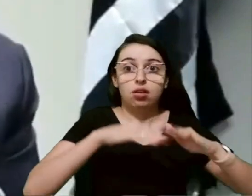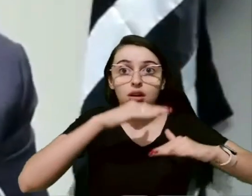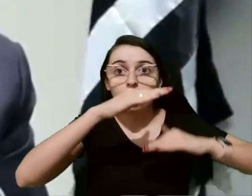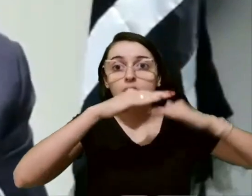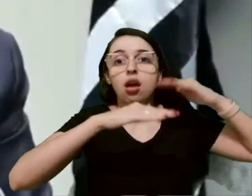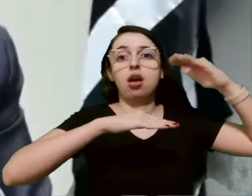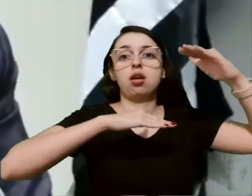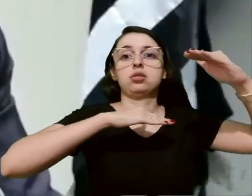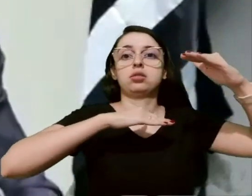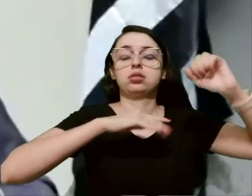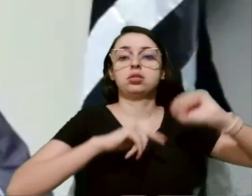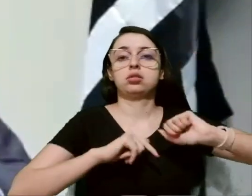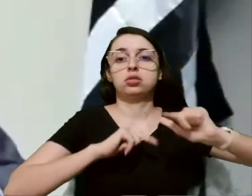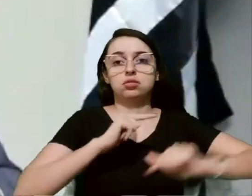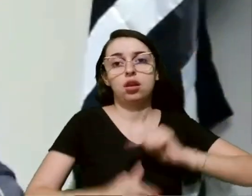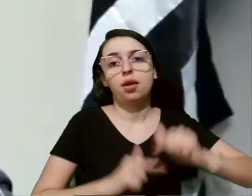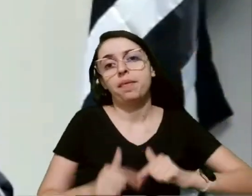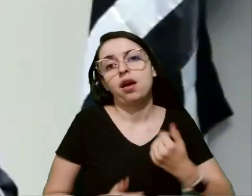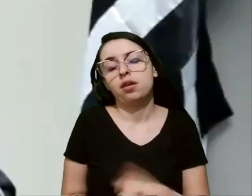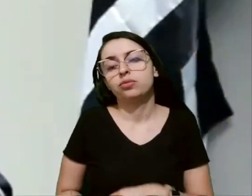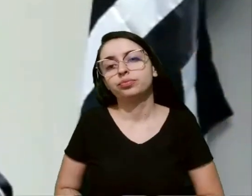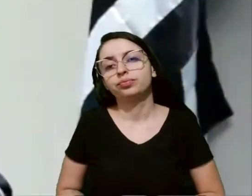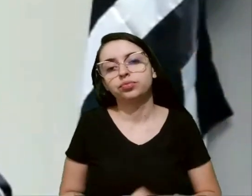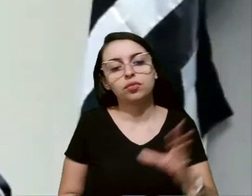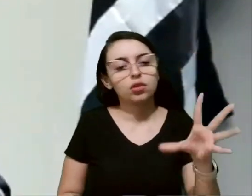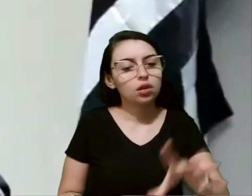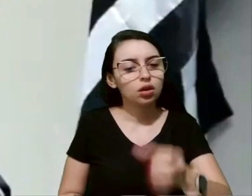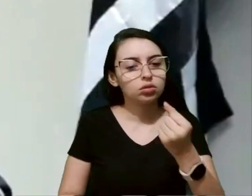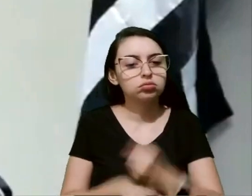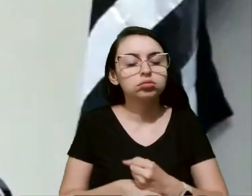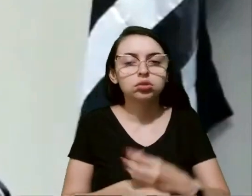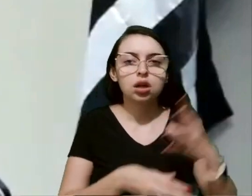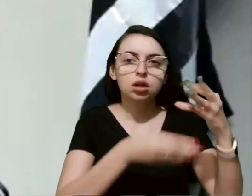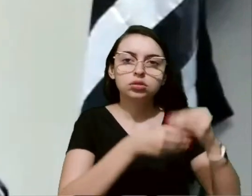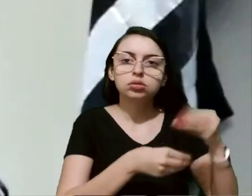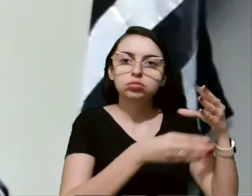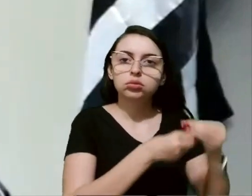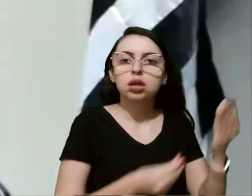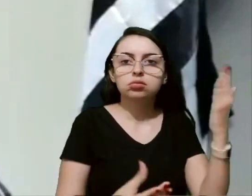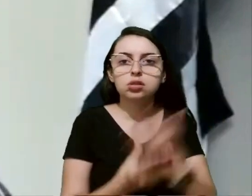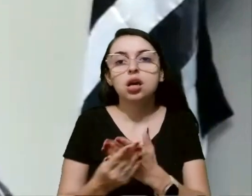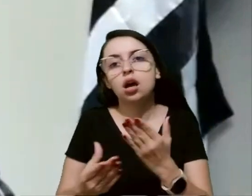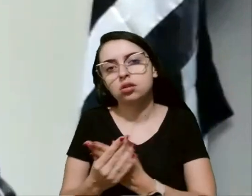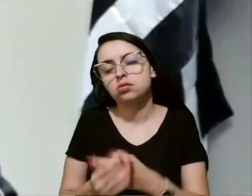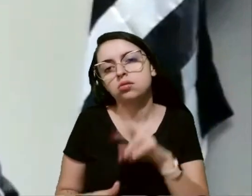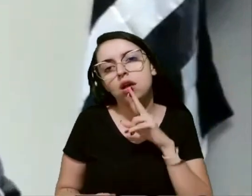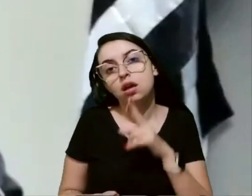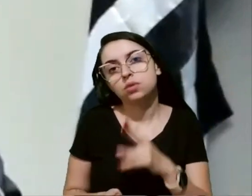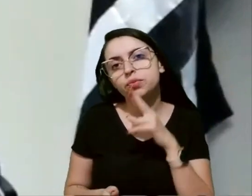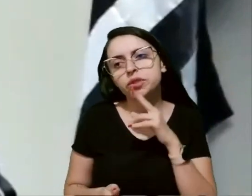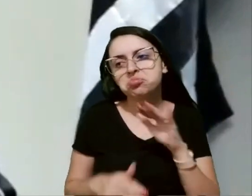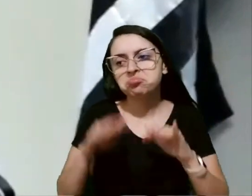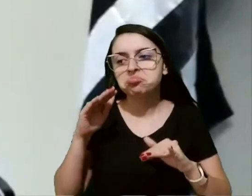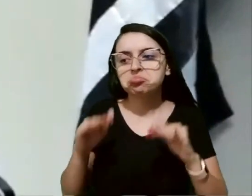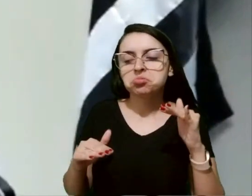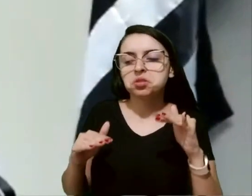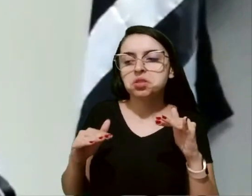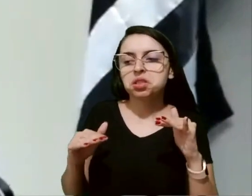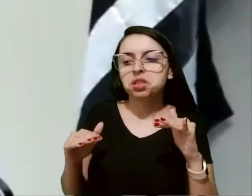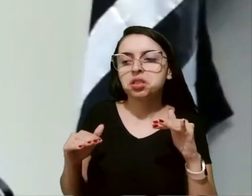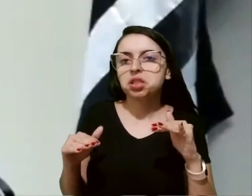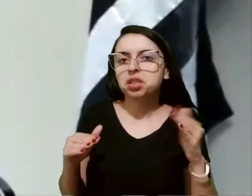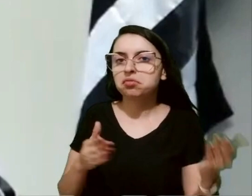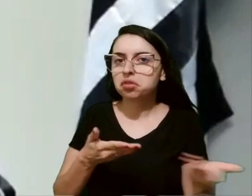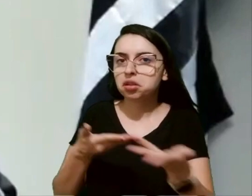média de trabalho. Então, quando a gente foi contar os casos, a gente falou, olha, a nossa recomendação, a gente estima que